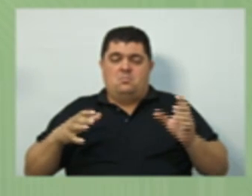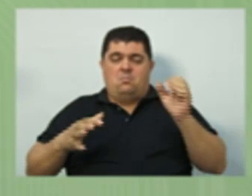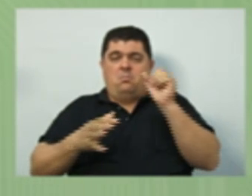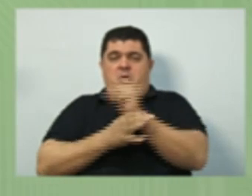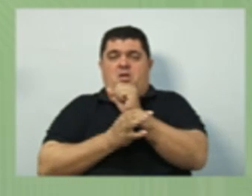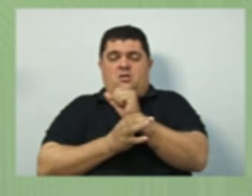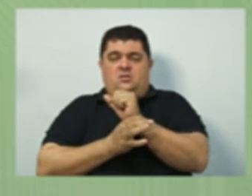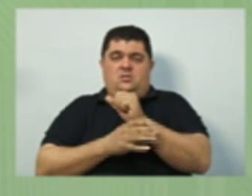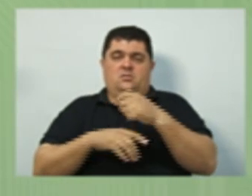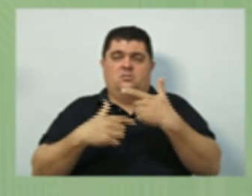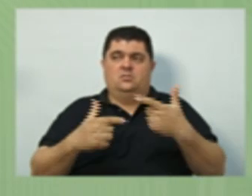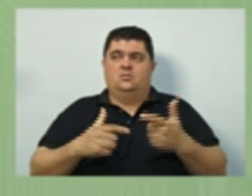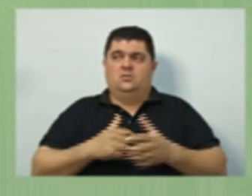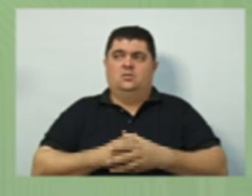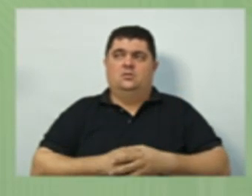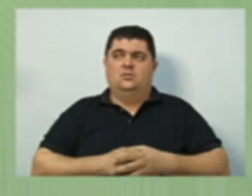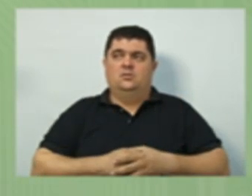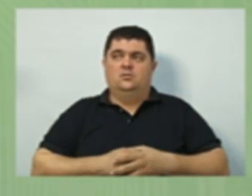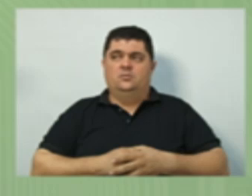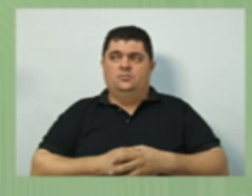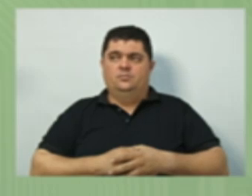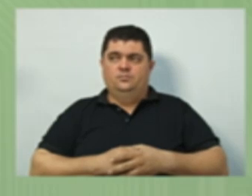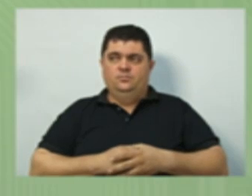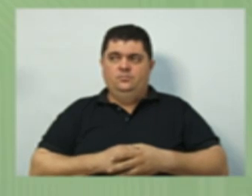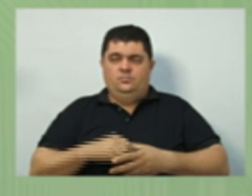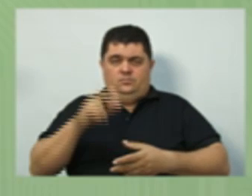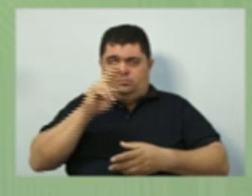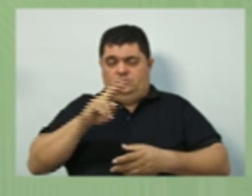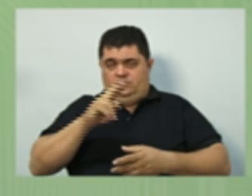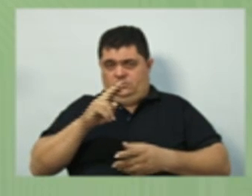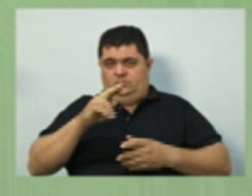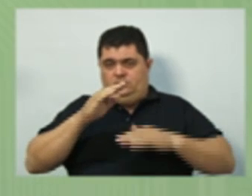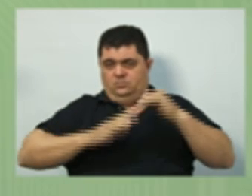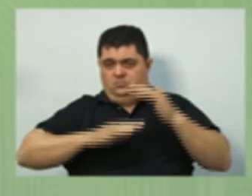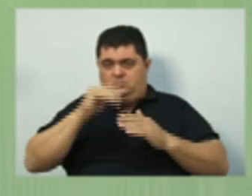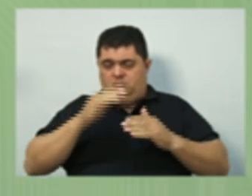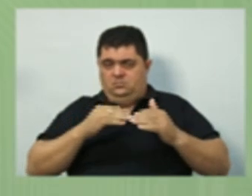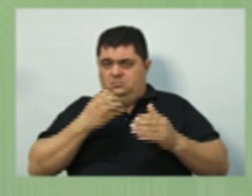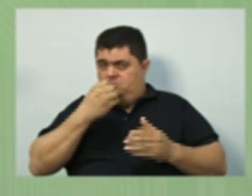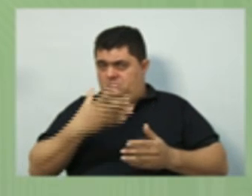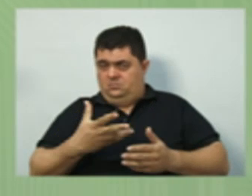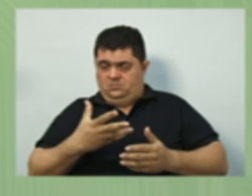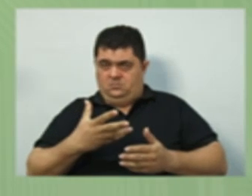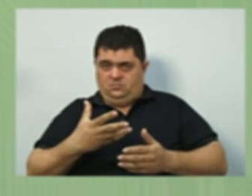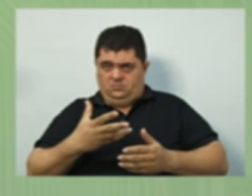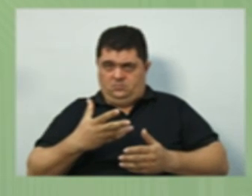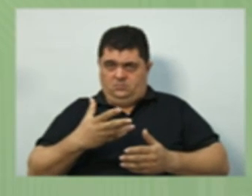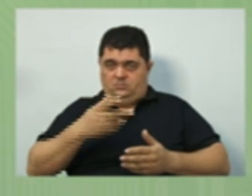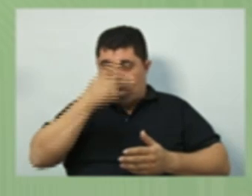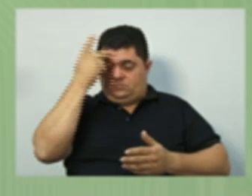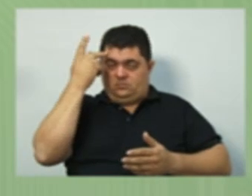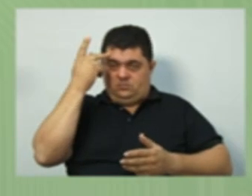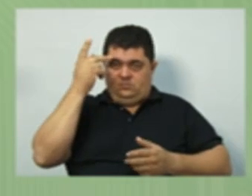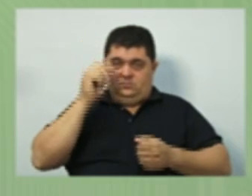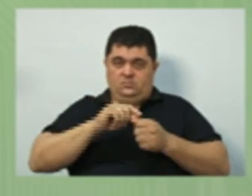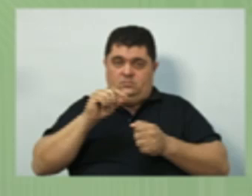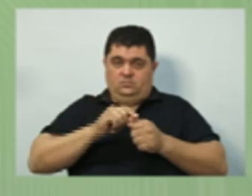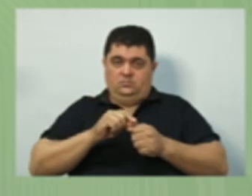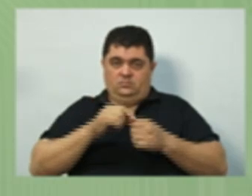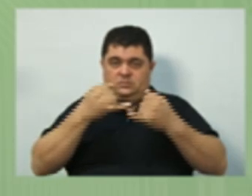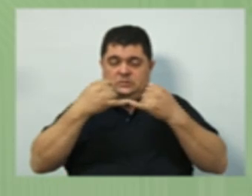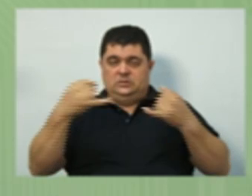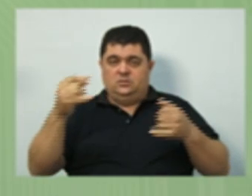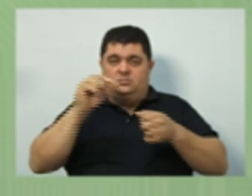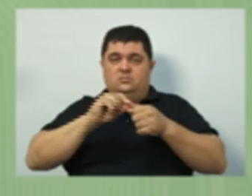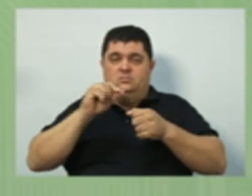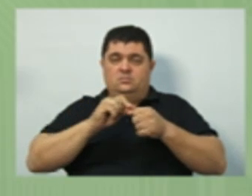é autonomia. Não é a utilização de empregados qualificados, porque as pessoas estão numa